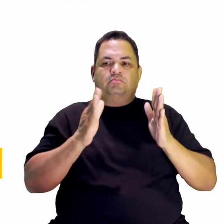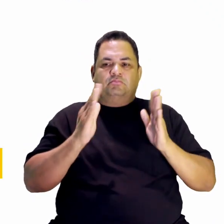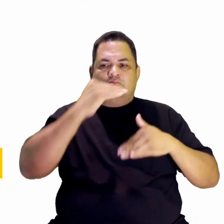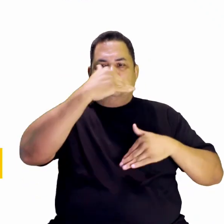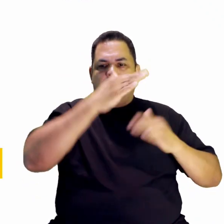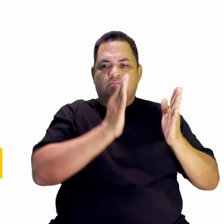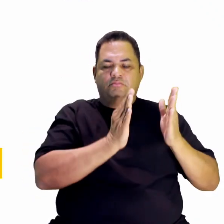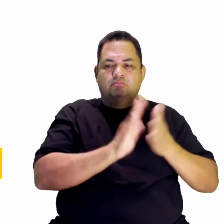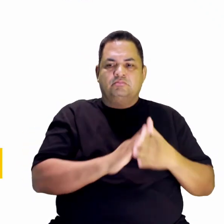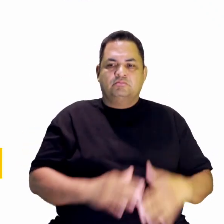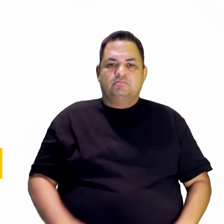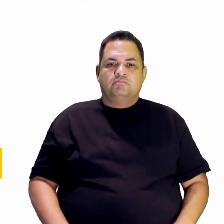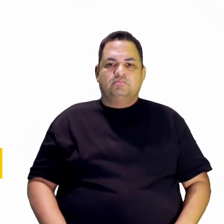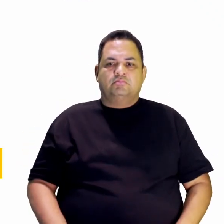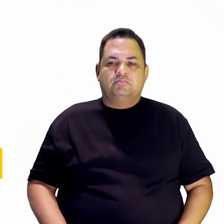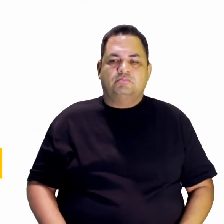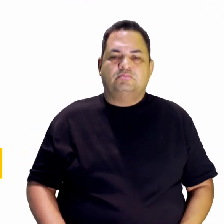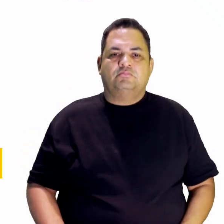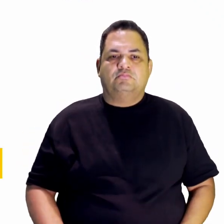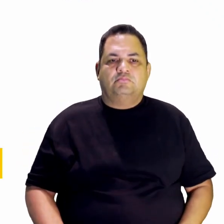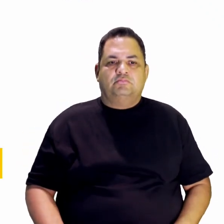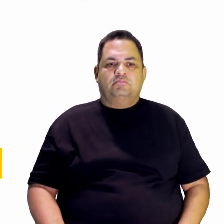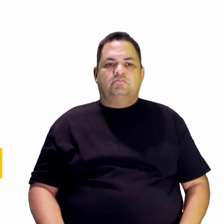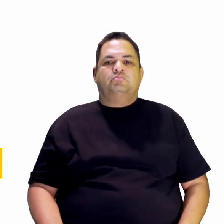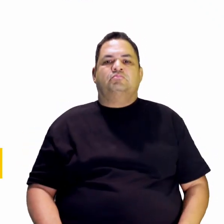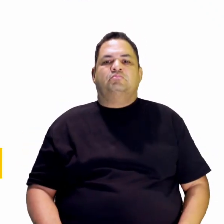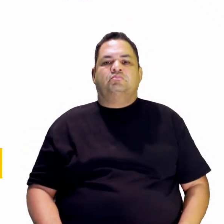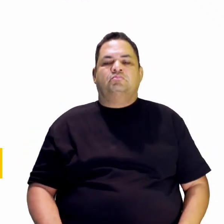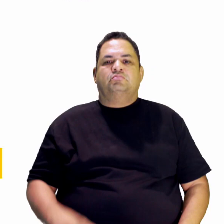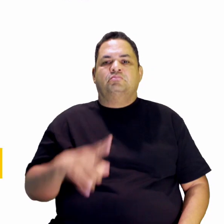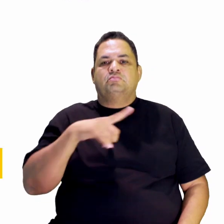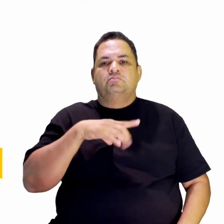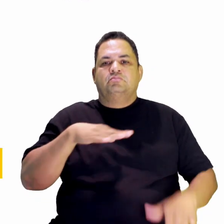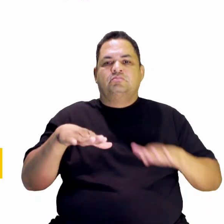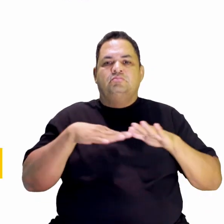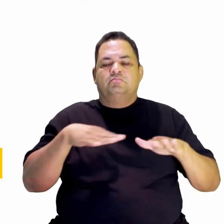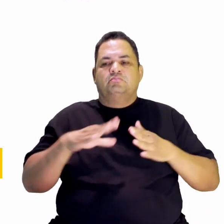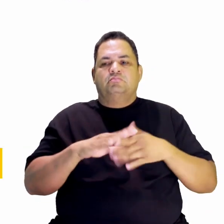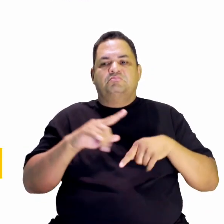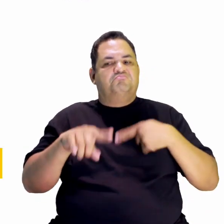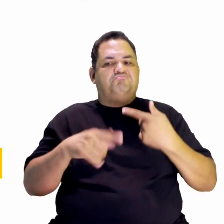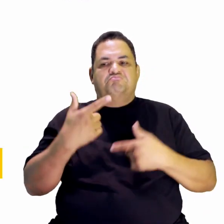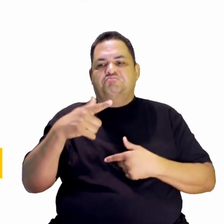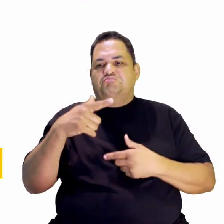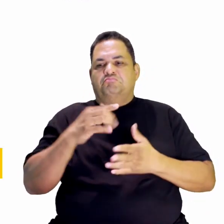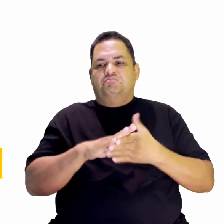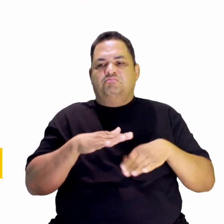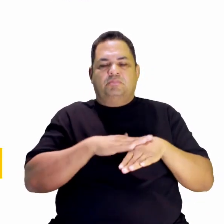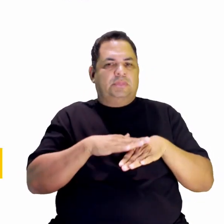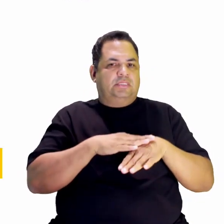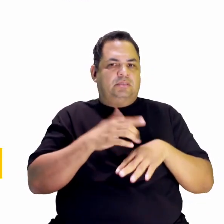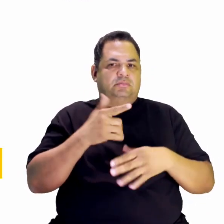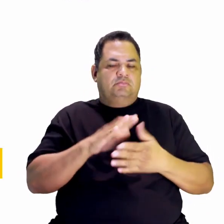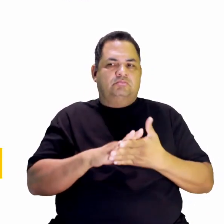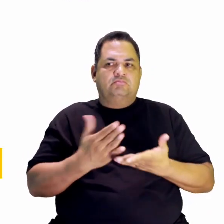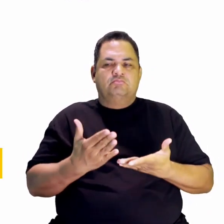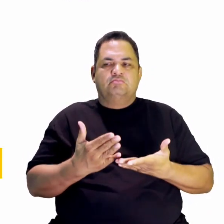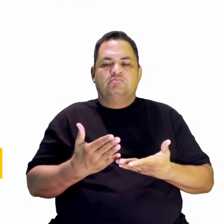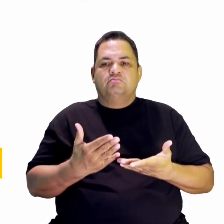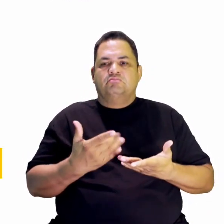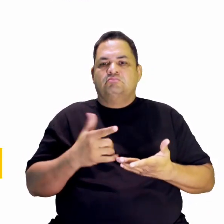tá? Só na primeira parte aqui que provocou o movimento das caixas. Depois o atrito foi maior e não deixou as